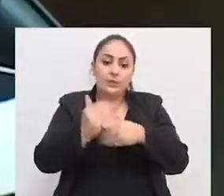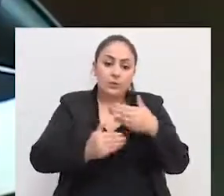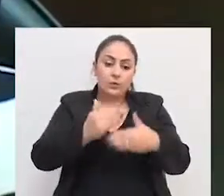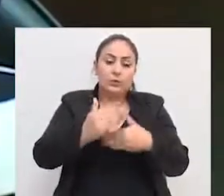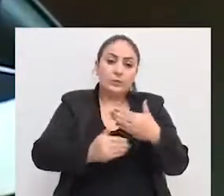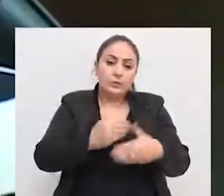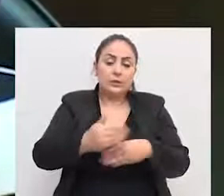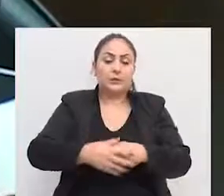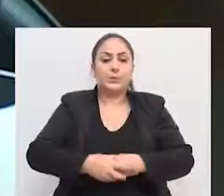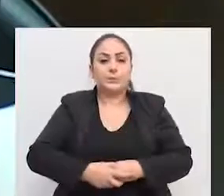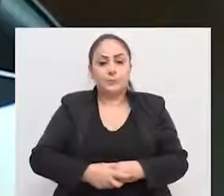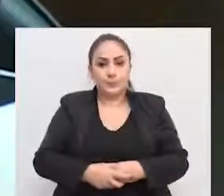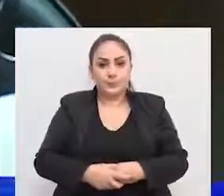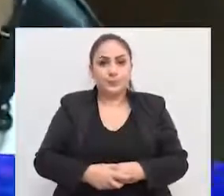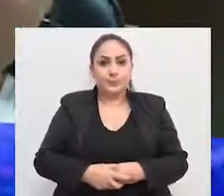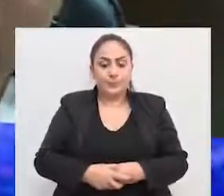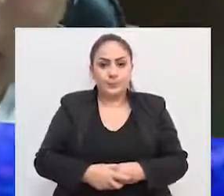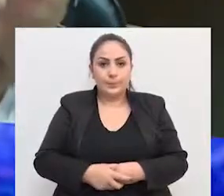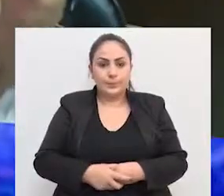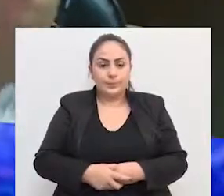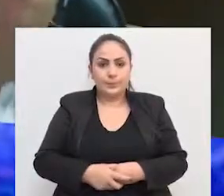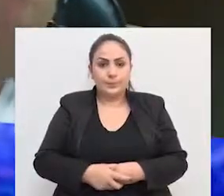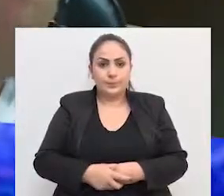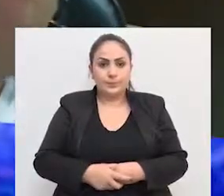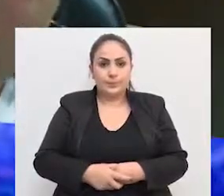essa evolução gradual, né?